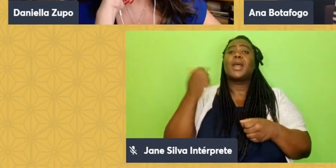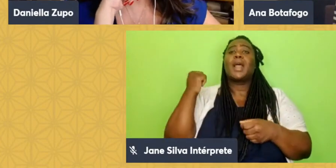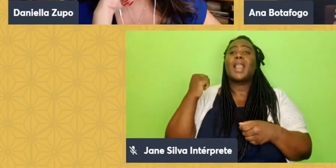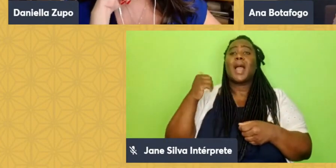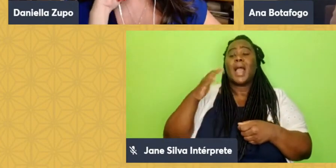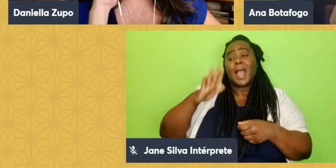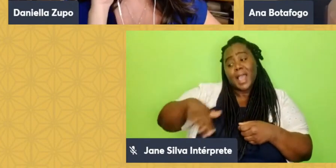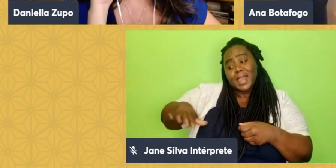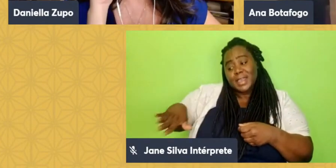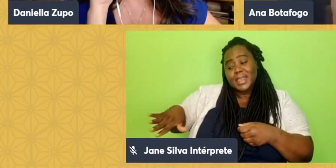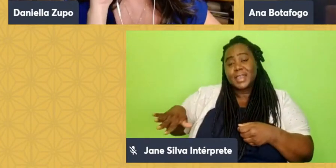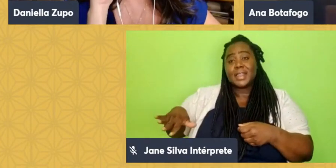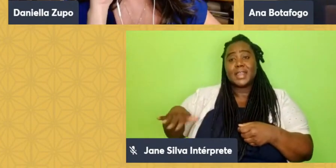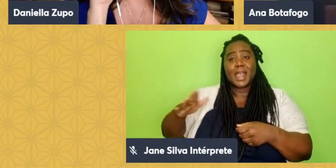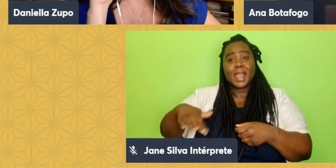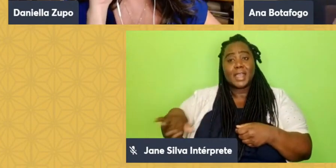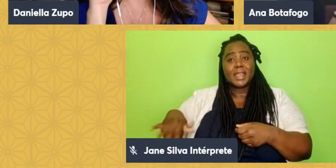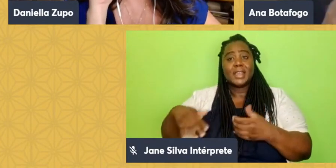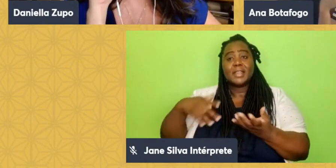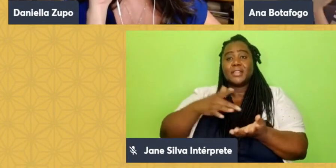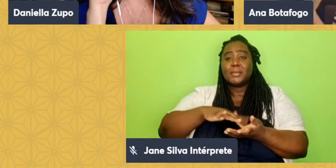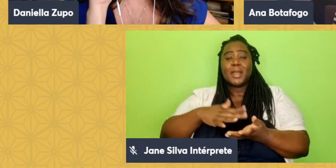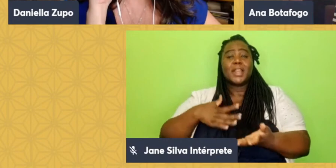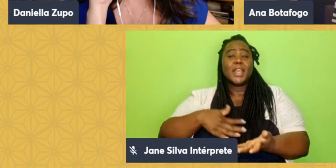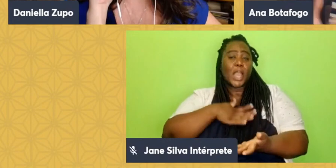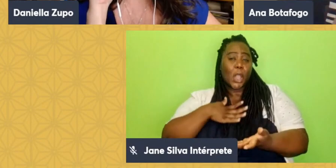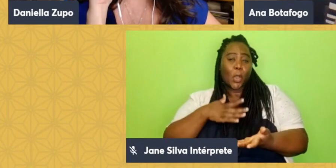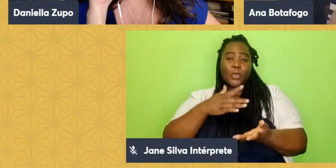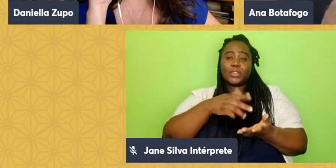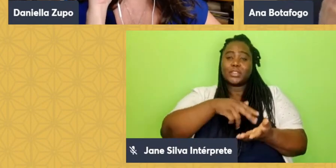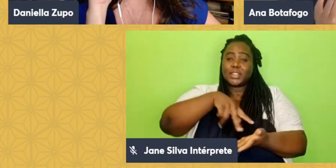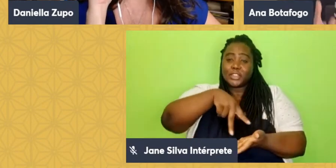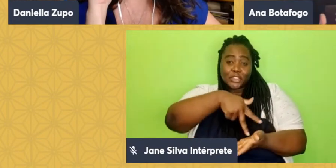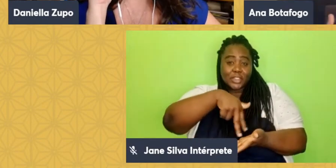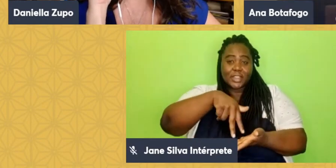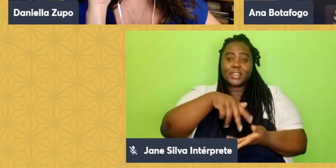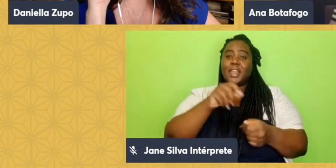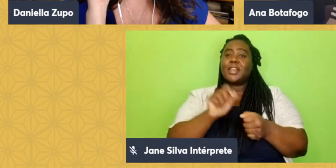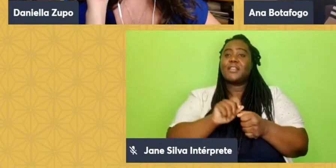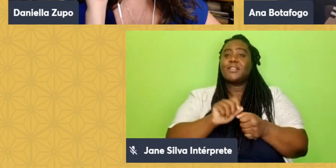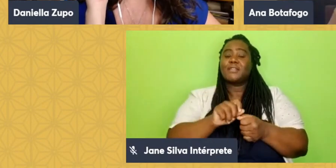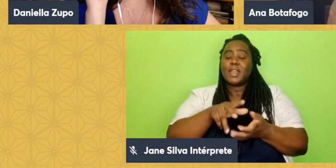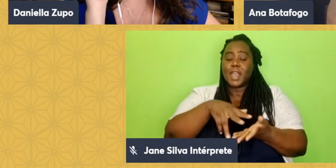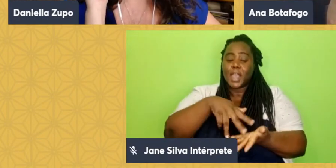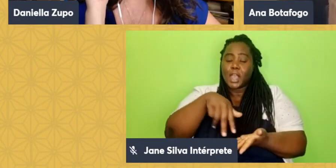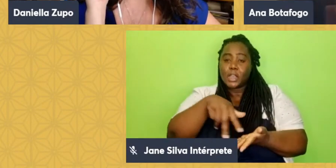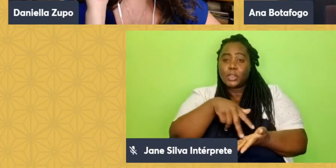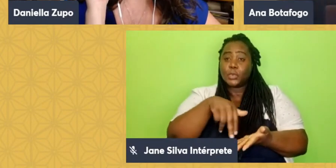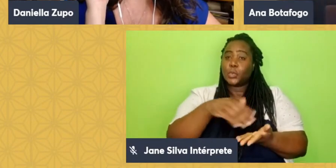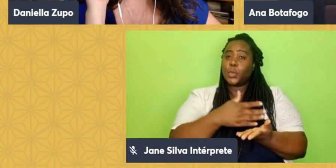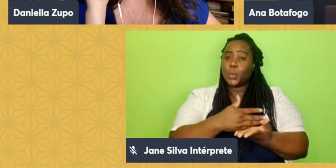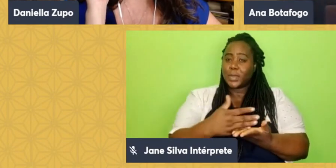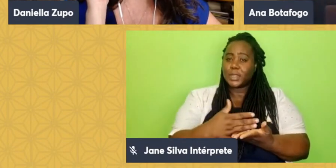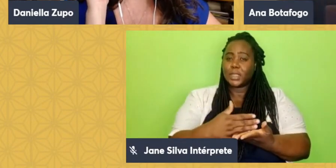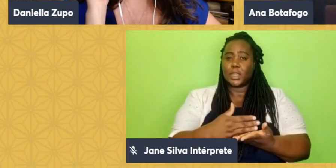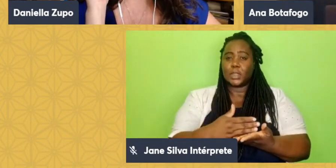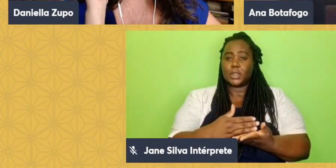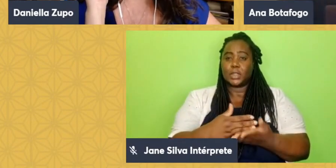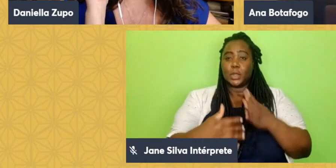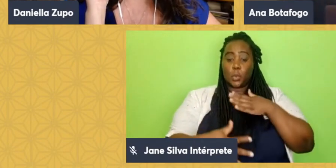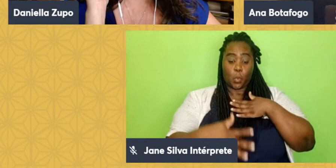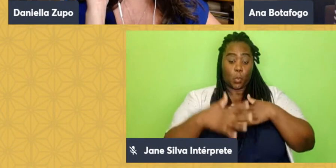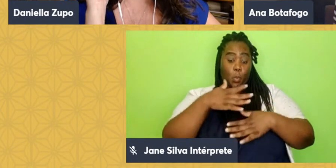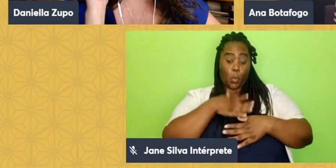a menina Bailarina A menina que gosta de dançar que faz os primeiros tem os primeiros passos Então tem um